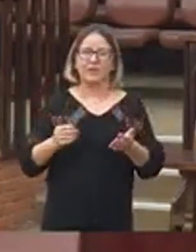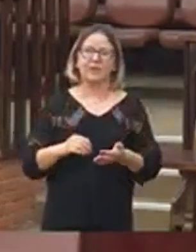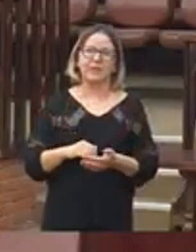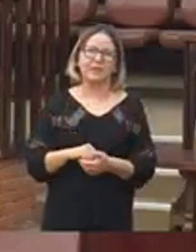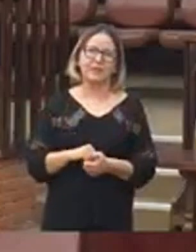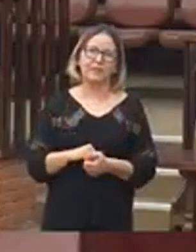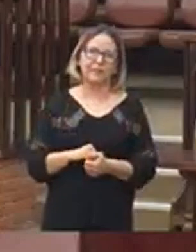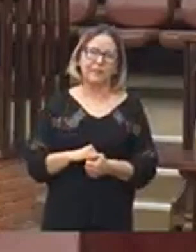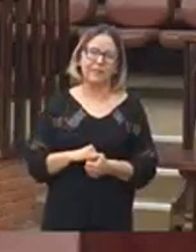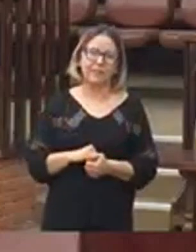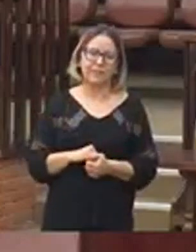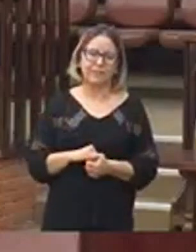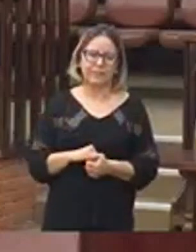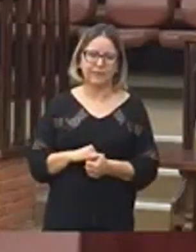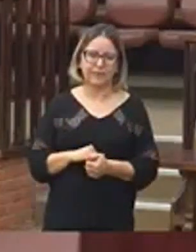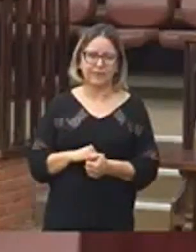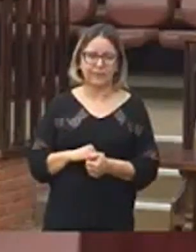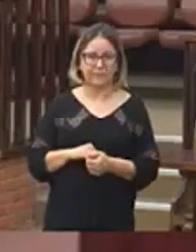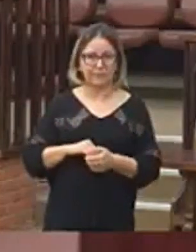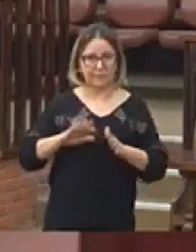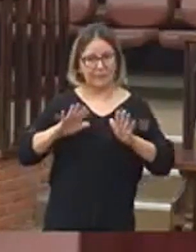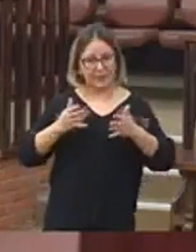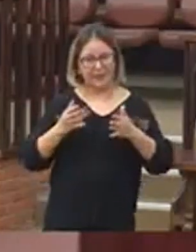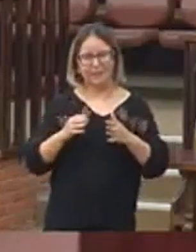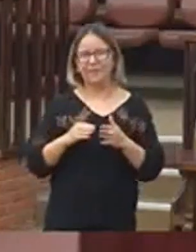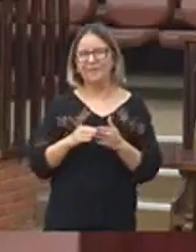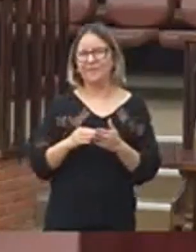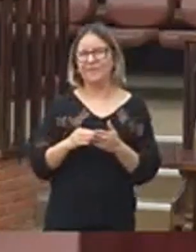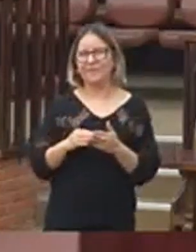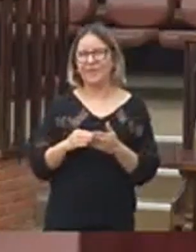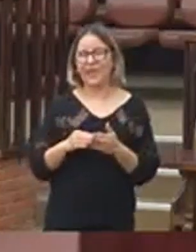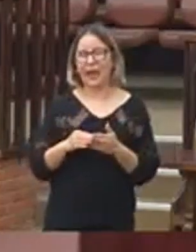E, veja bem, a primeira